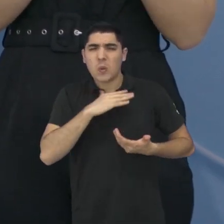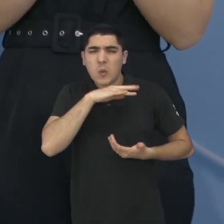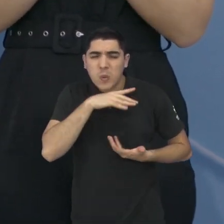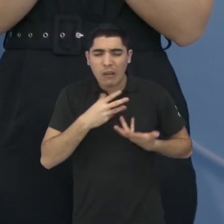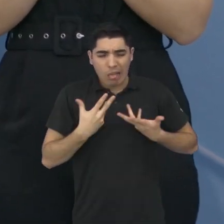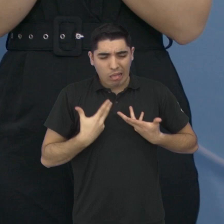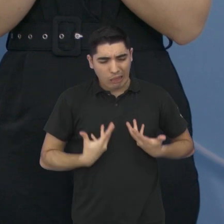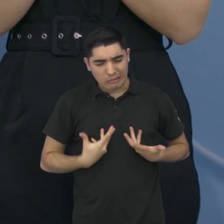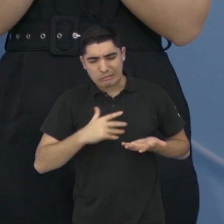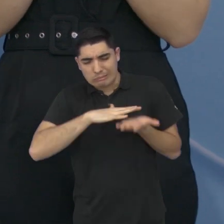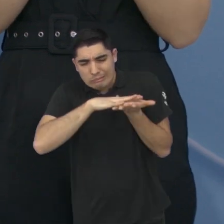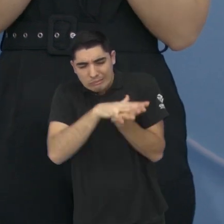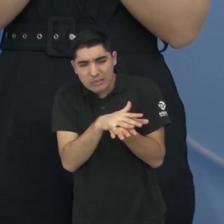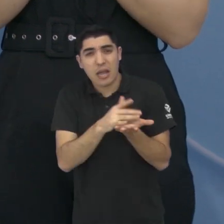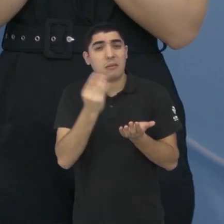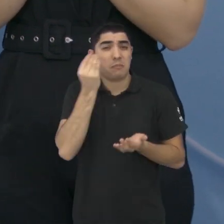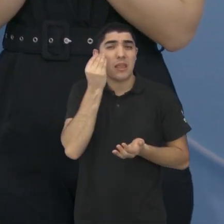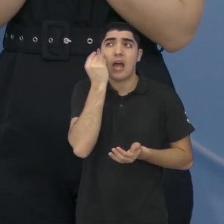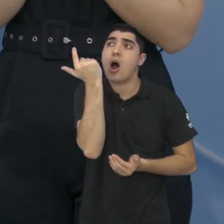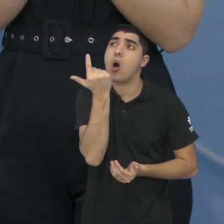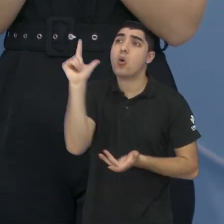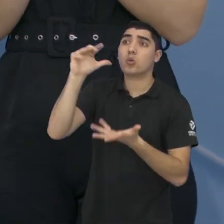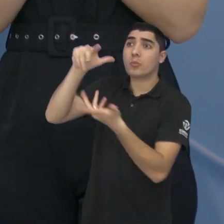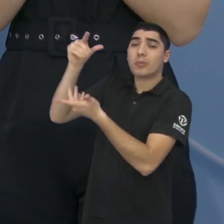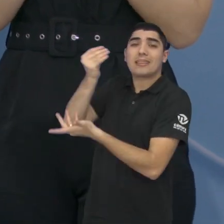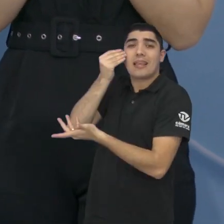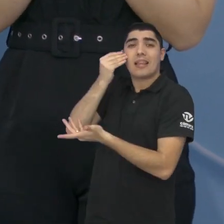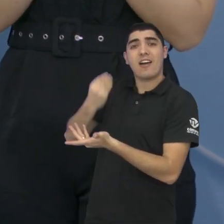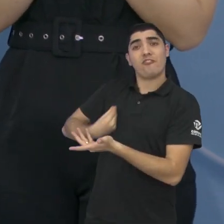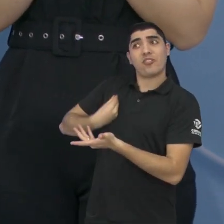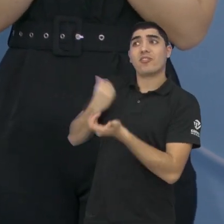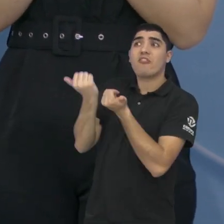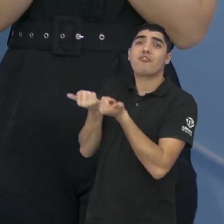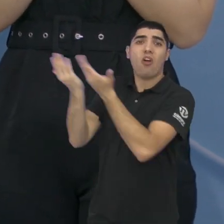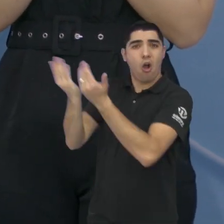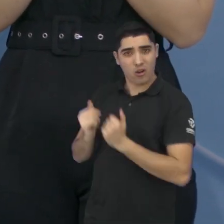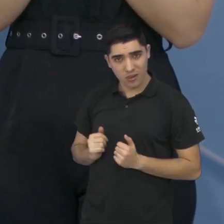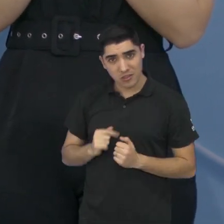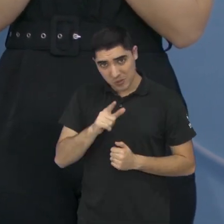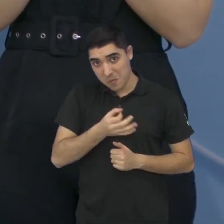e que a alternativa, então, seria buscar vida fora do planeta Terra?